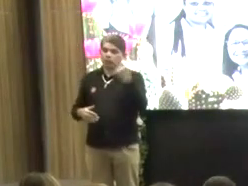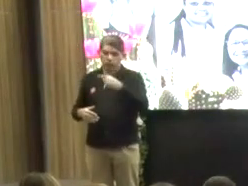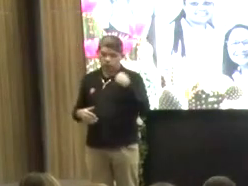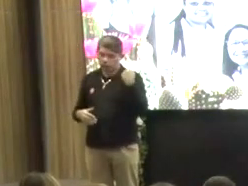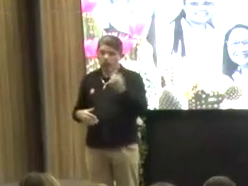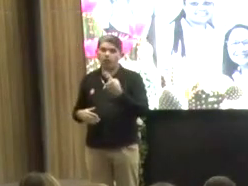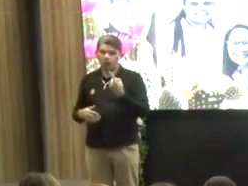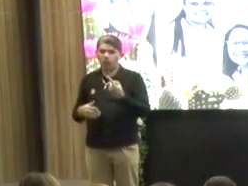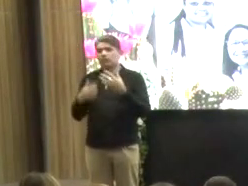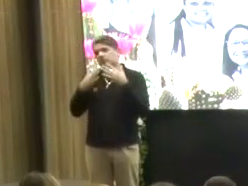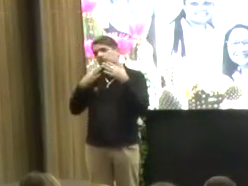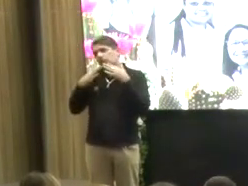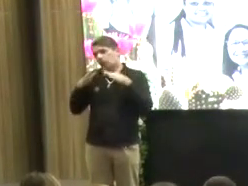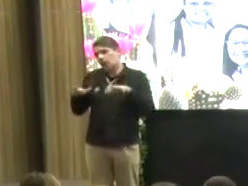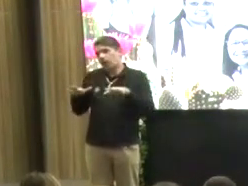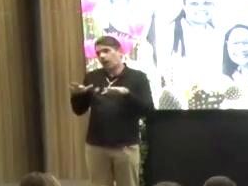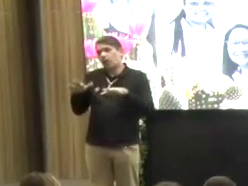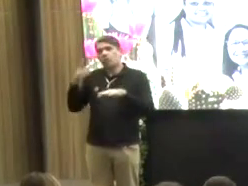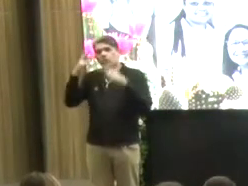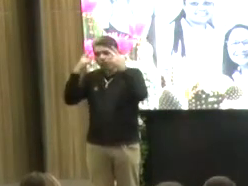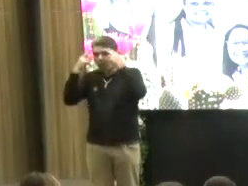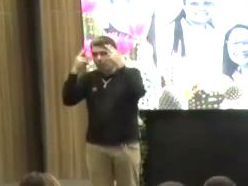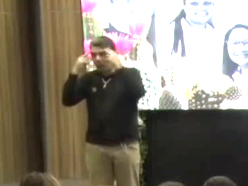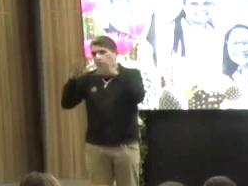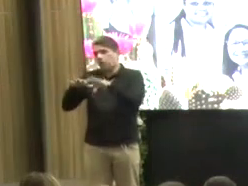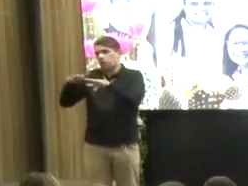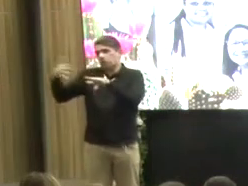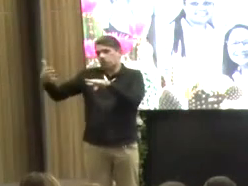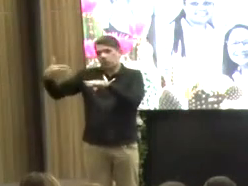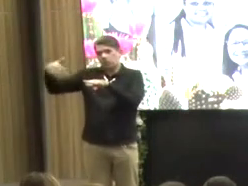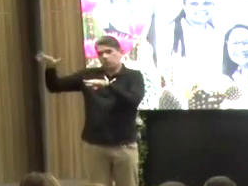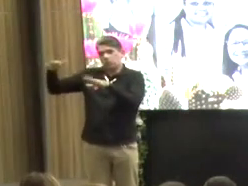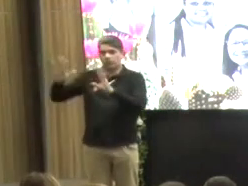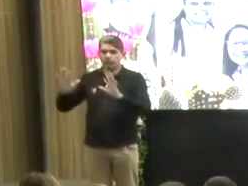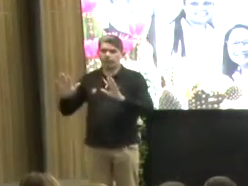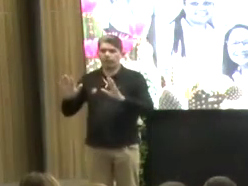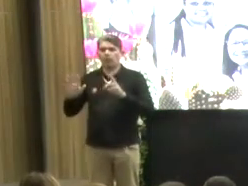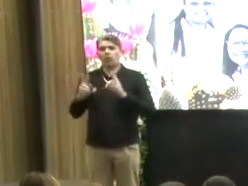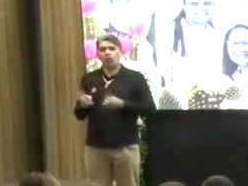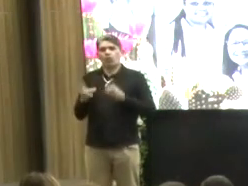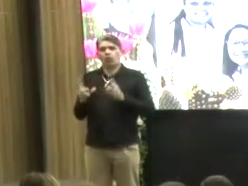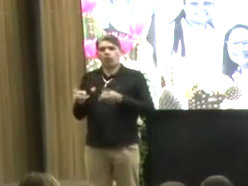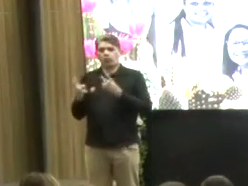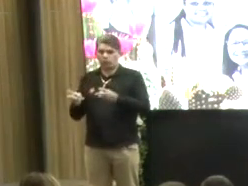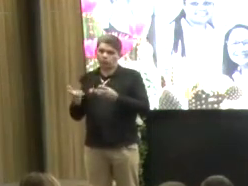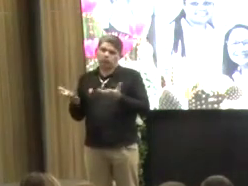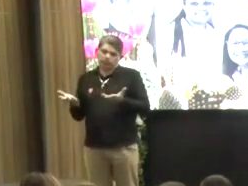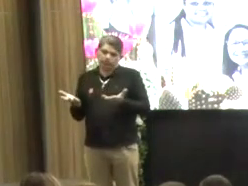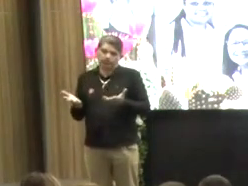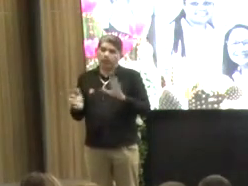essa violação do direito à educação e convivemos com ela. É preciso